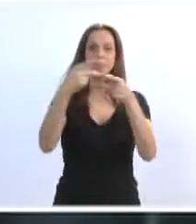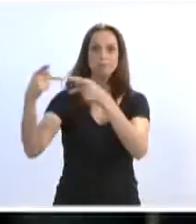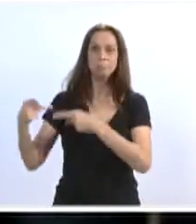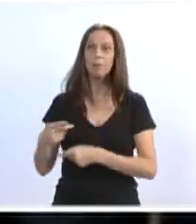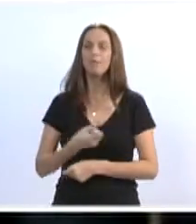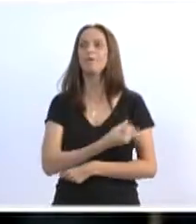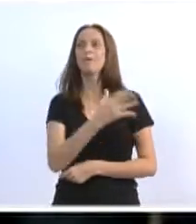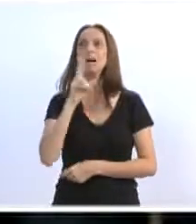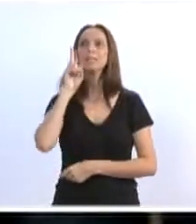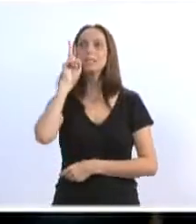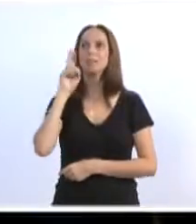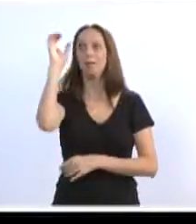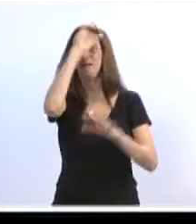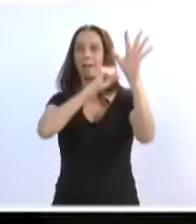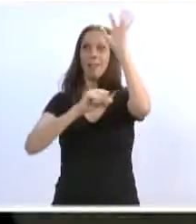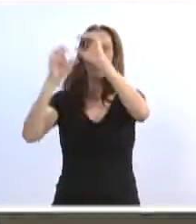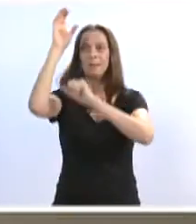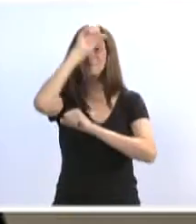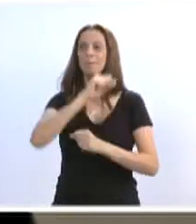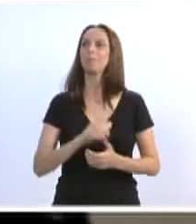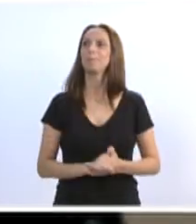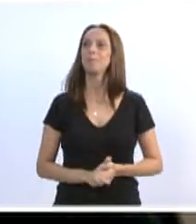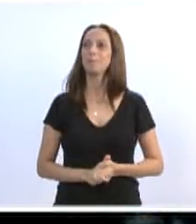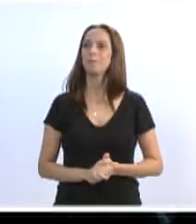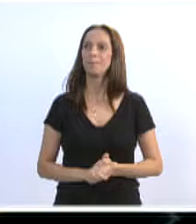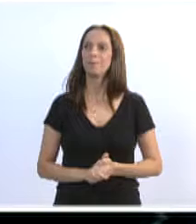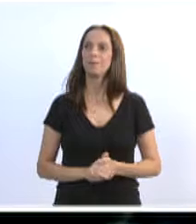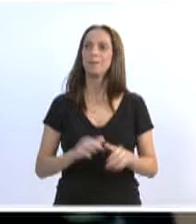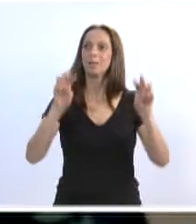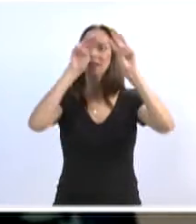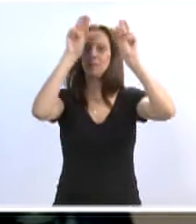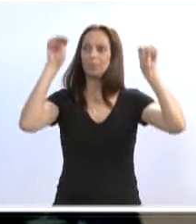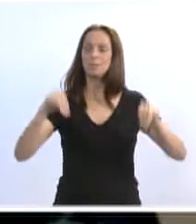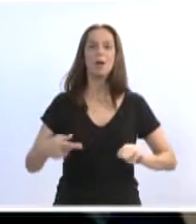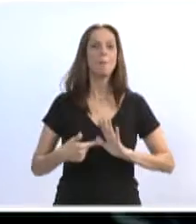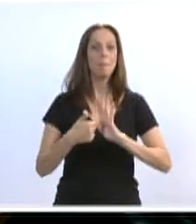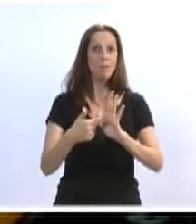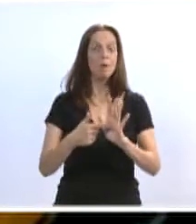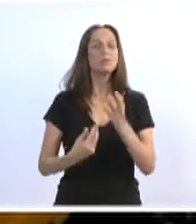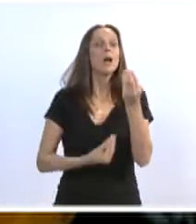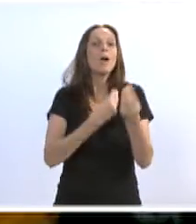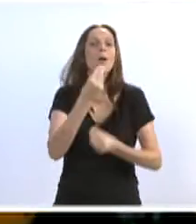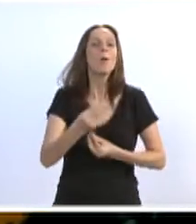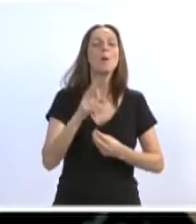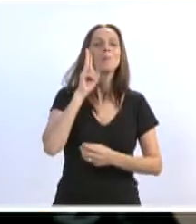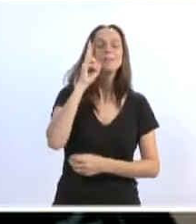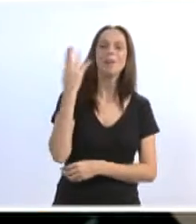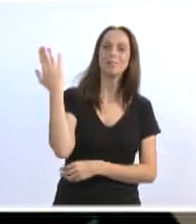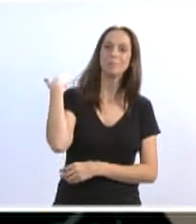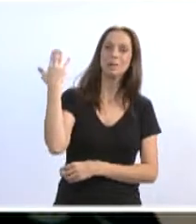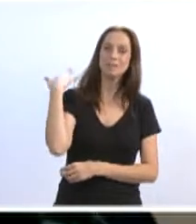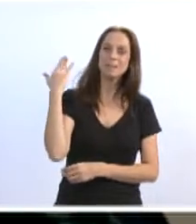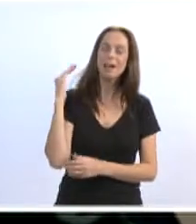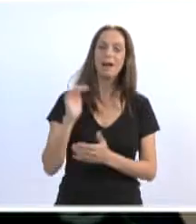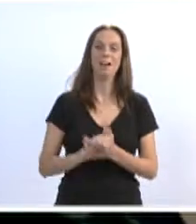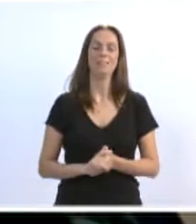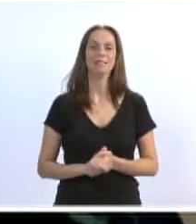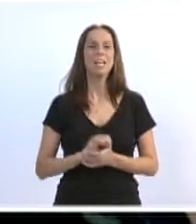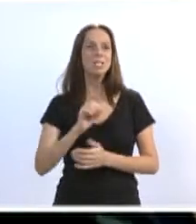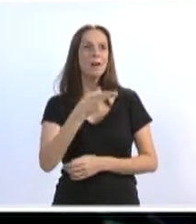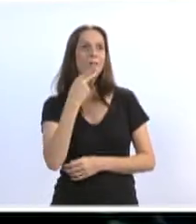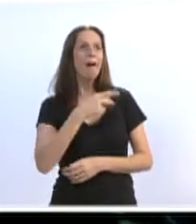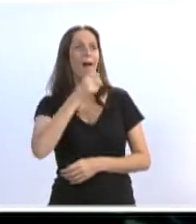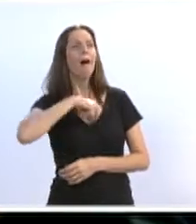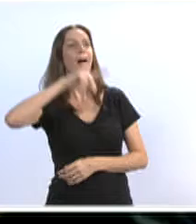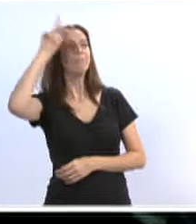muitas histórias para aprender. Os museus, eles trazem a história viva, né? Então não é só como dizer, coisa do passado, é coisa